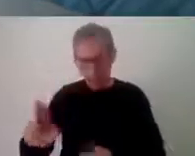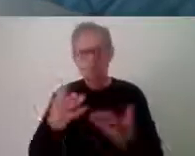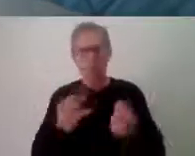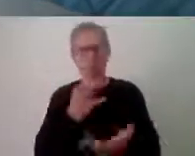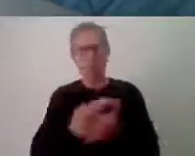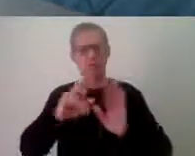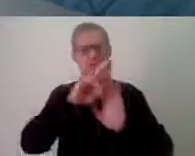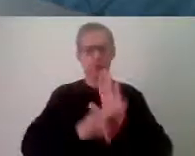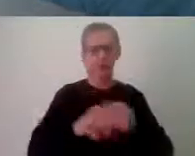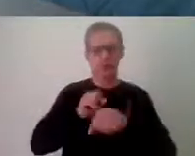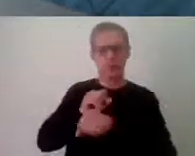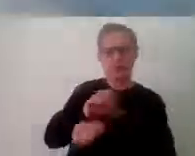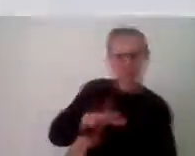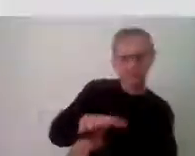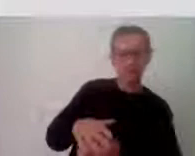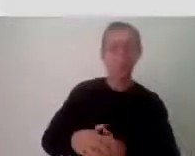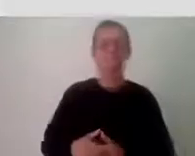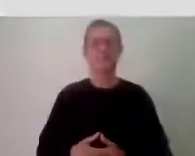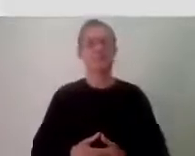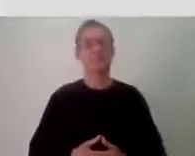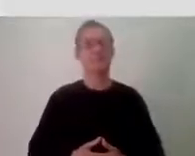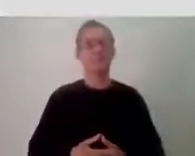essas regrinhas. Acompanhe no quadro.